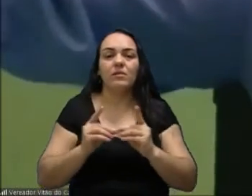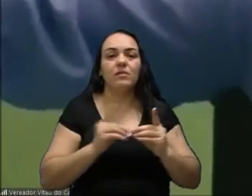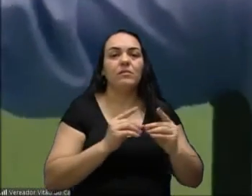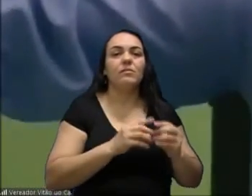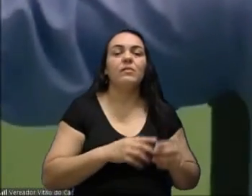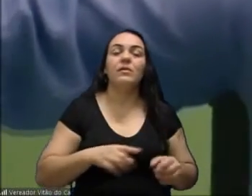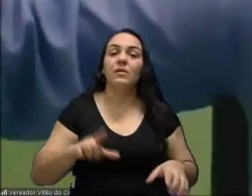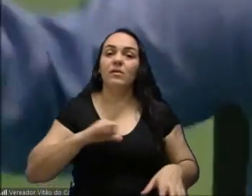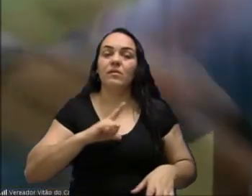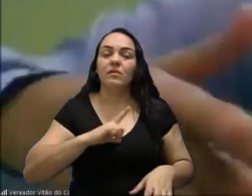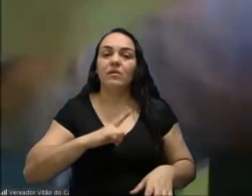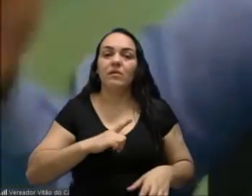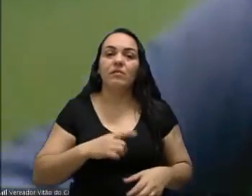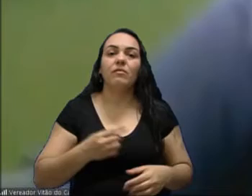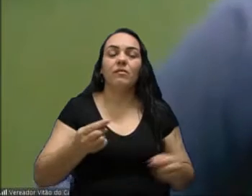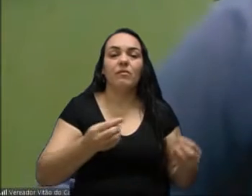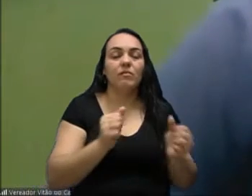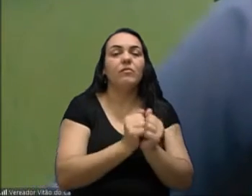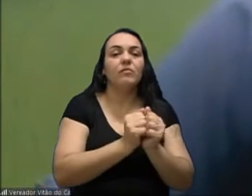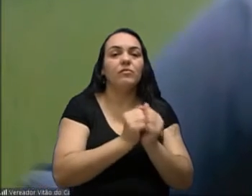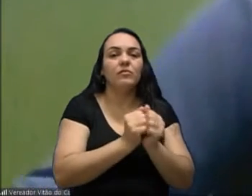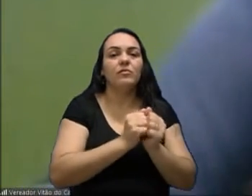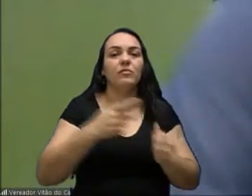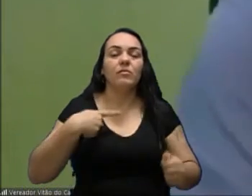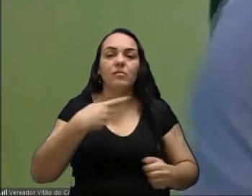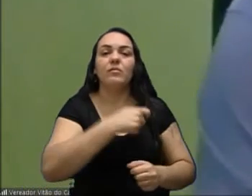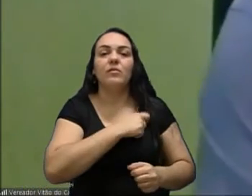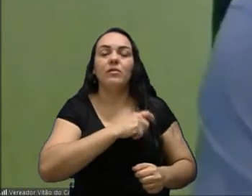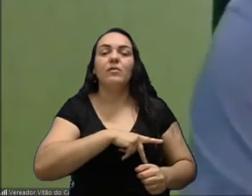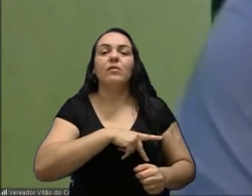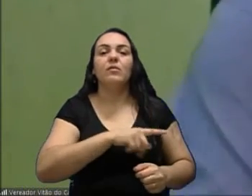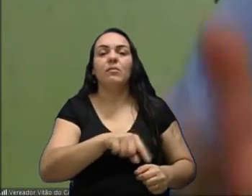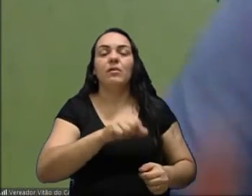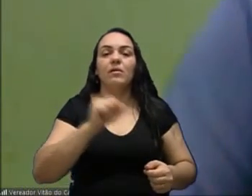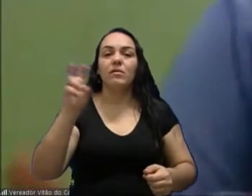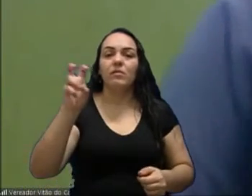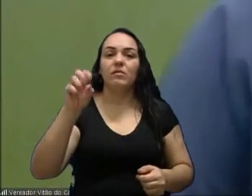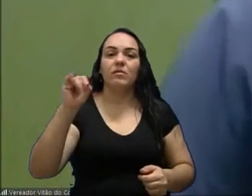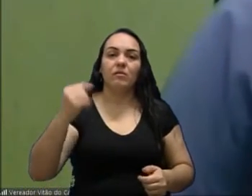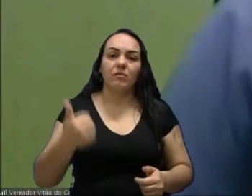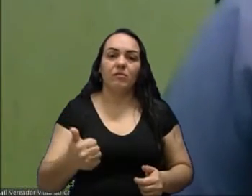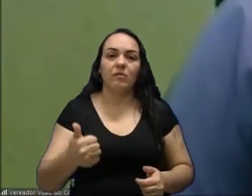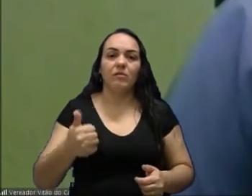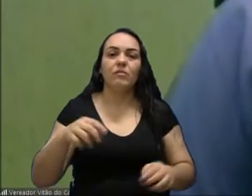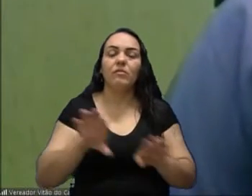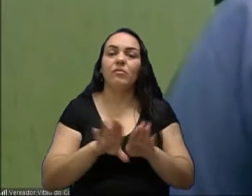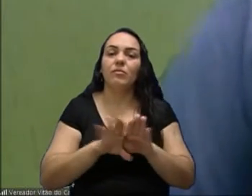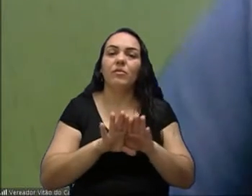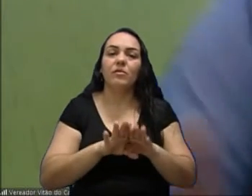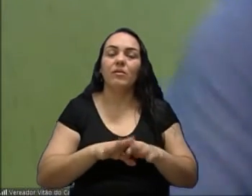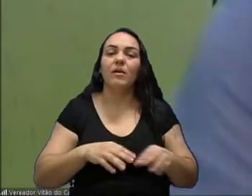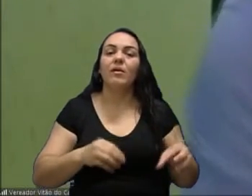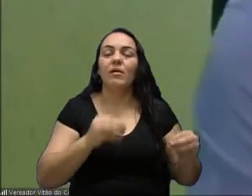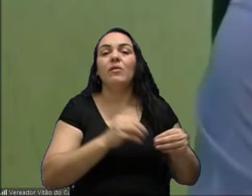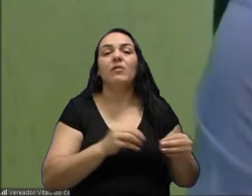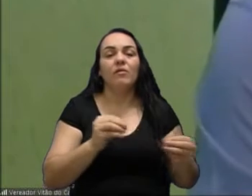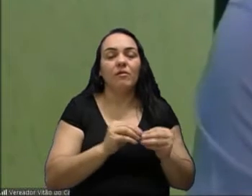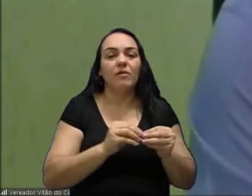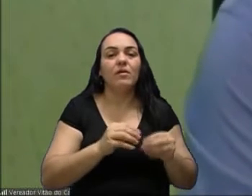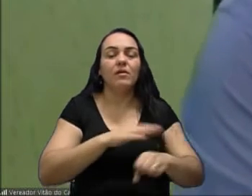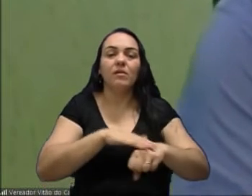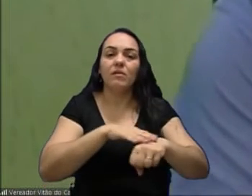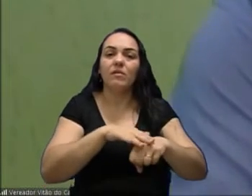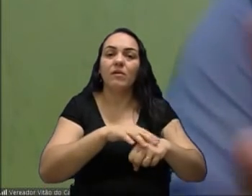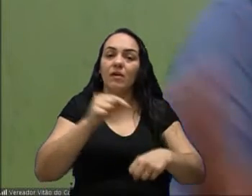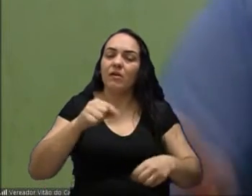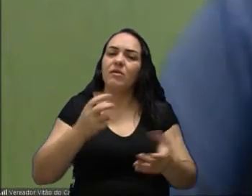veio um pessoal da 51 e eu estive lá junto com a Polo só porque são vizinhos do meu bairro por isso que eu fiquei ausente nesse tempo mas eu cheguei aqui antes das